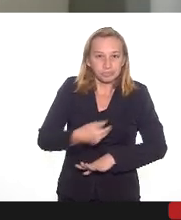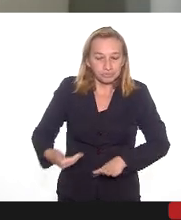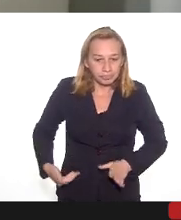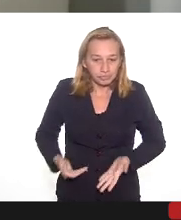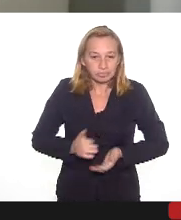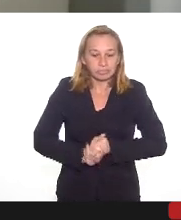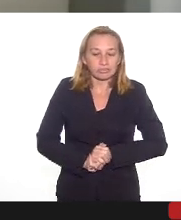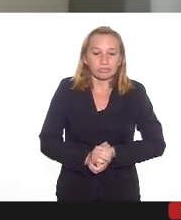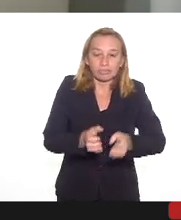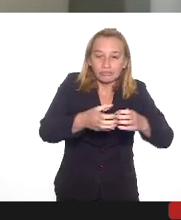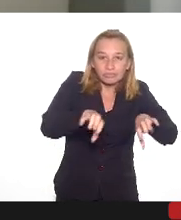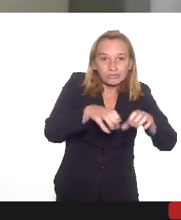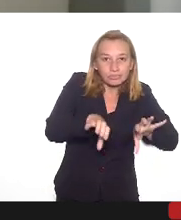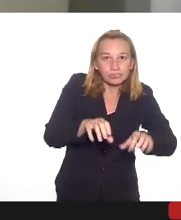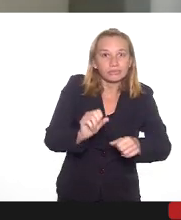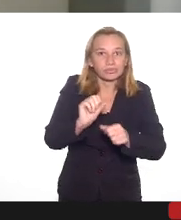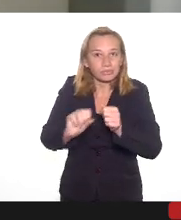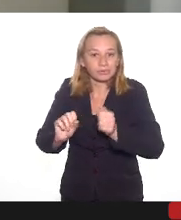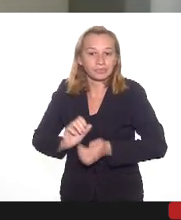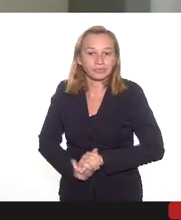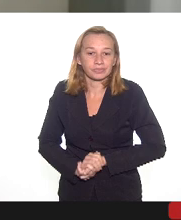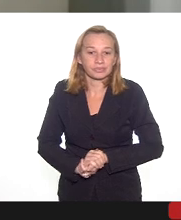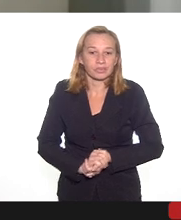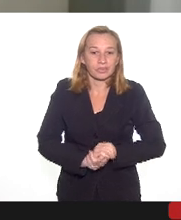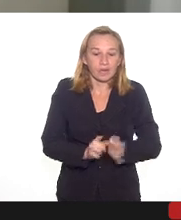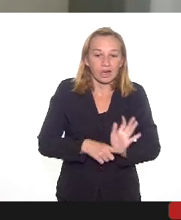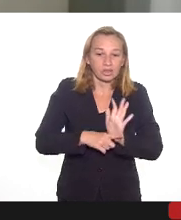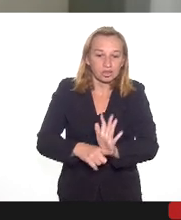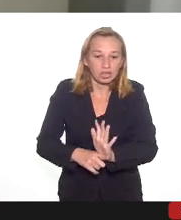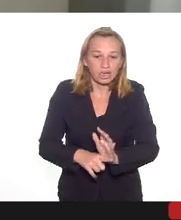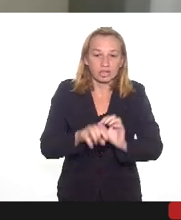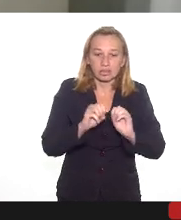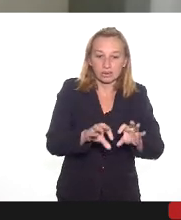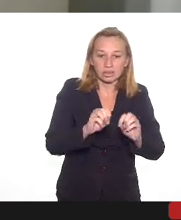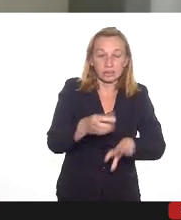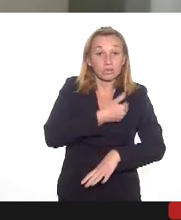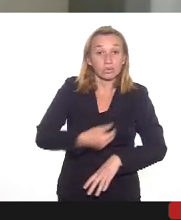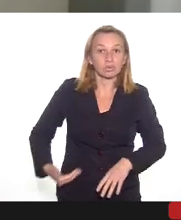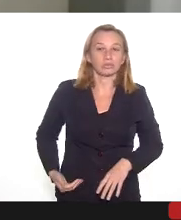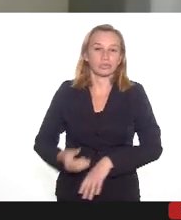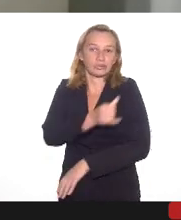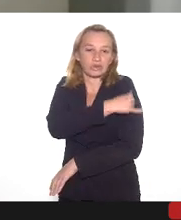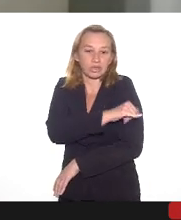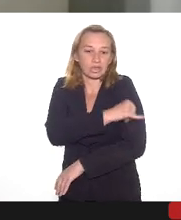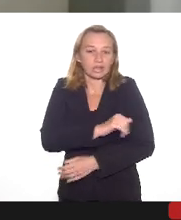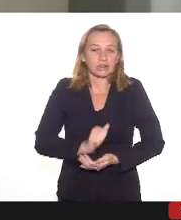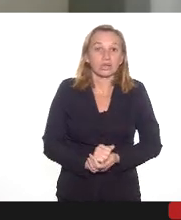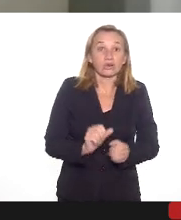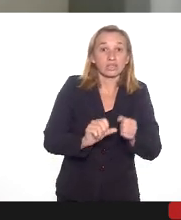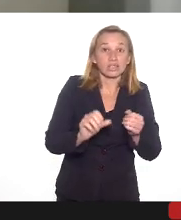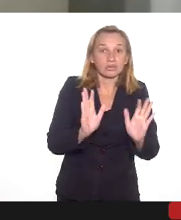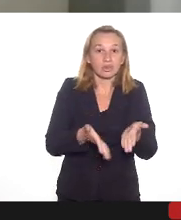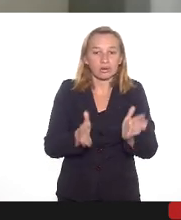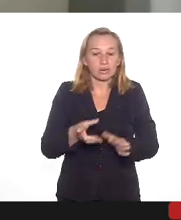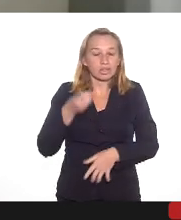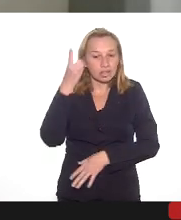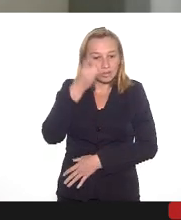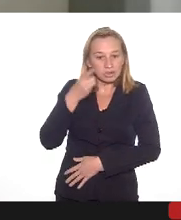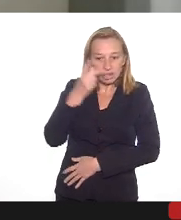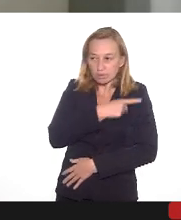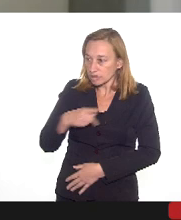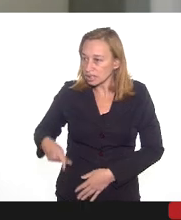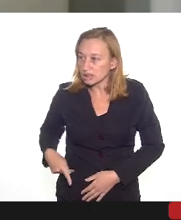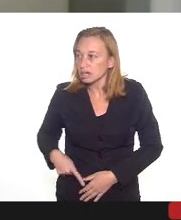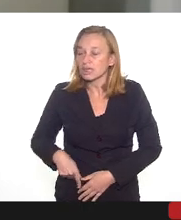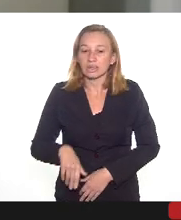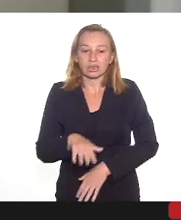fez o concurso para contribuir com a educação pública do Rio de Janeiro. Nós fizemos agora, deputado presidente,